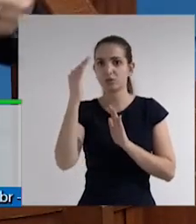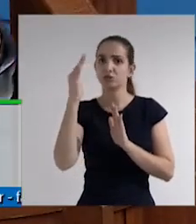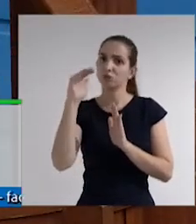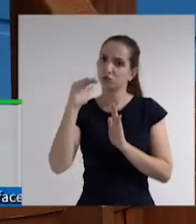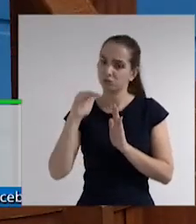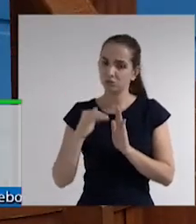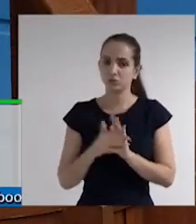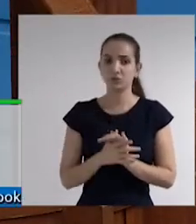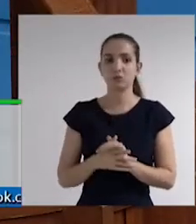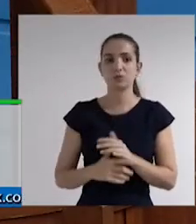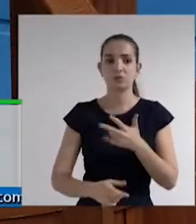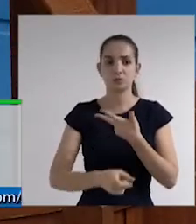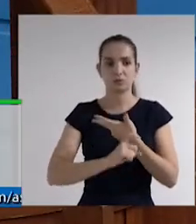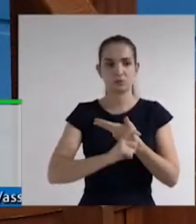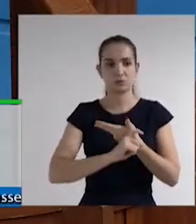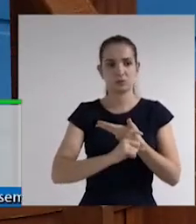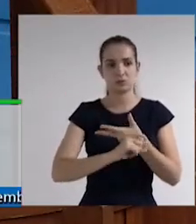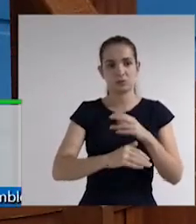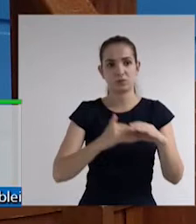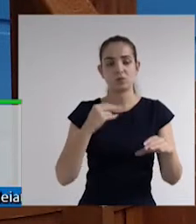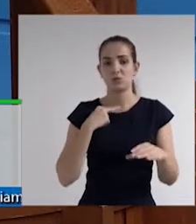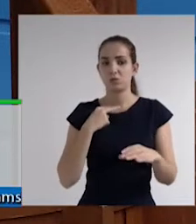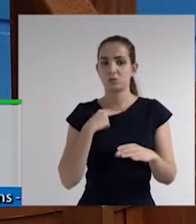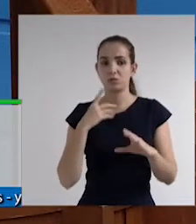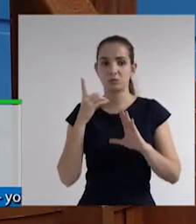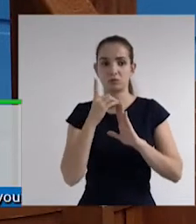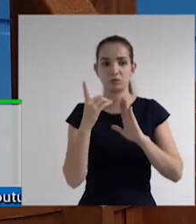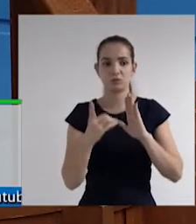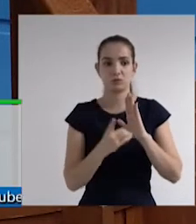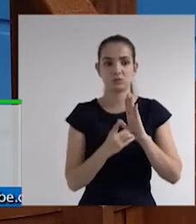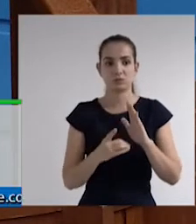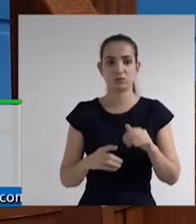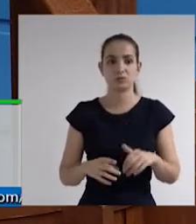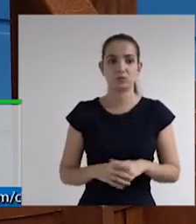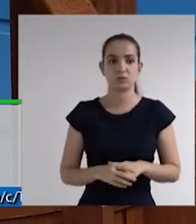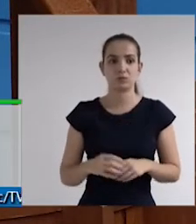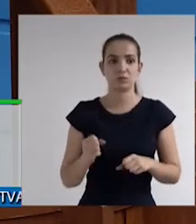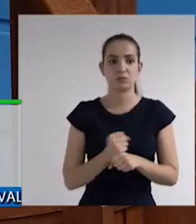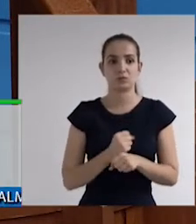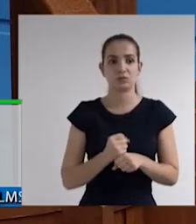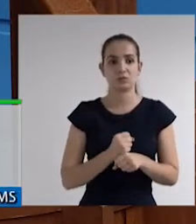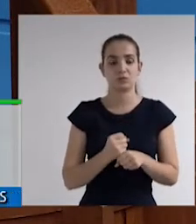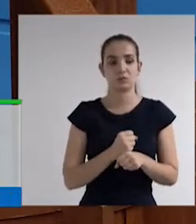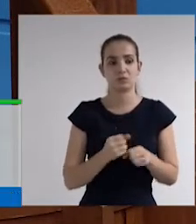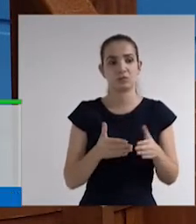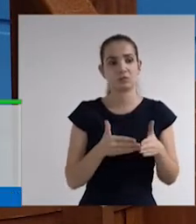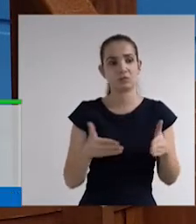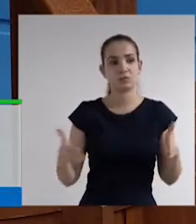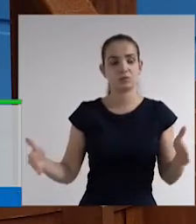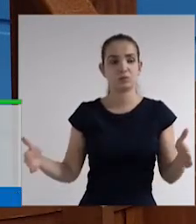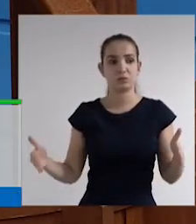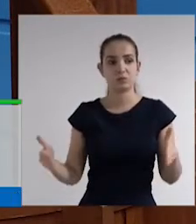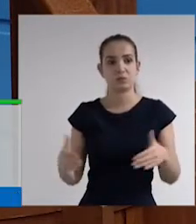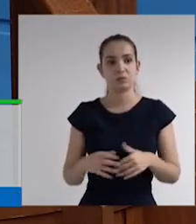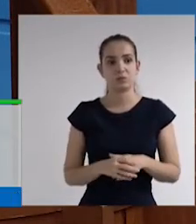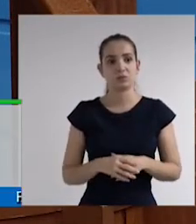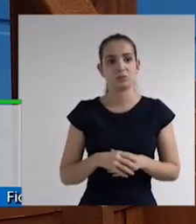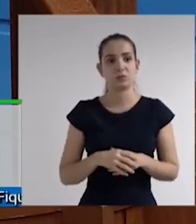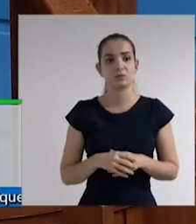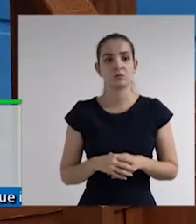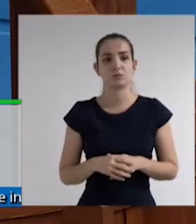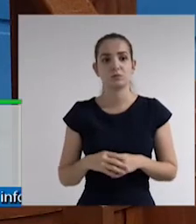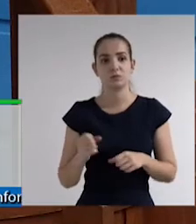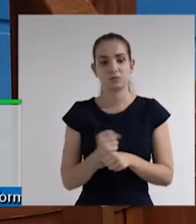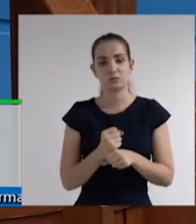encaminhado pelo Executivo. Não pode ser por decreto, deputado Barbosinha. Ano eleitoral, concessão de qualquer benefício em